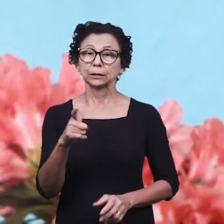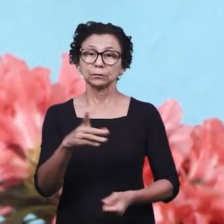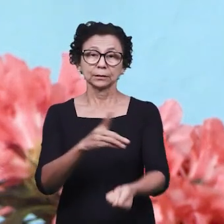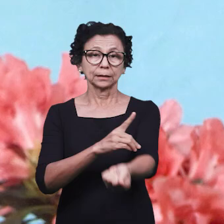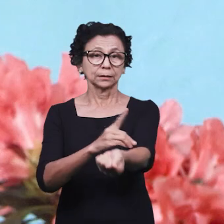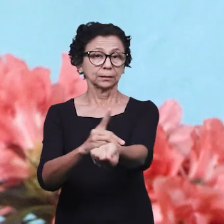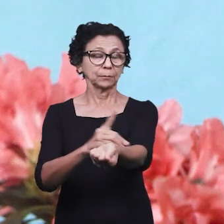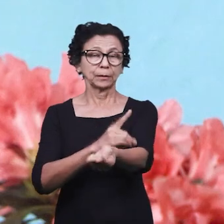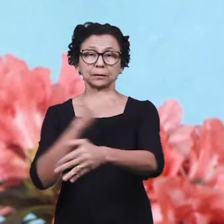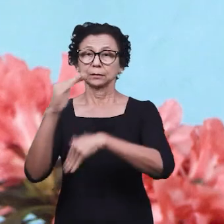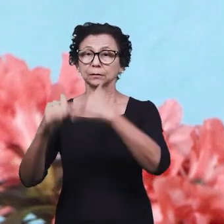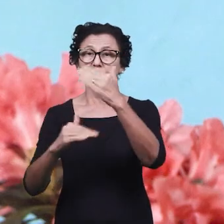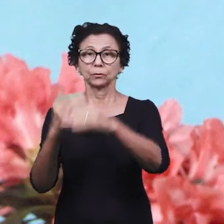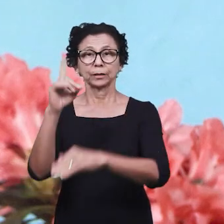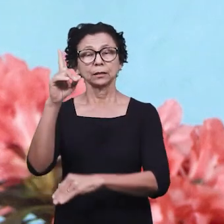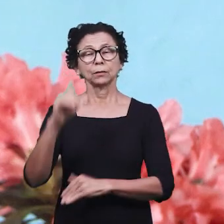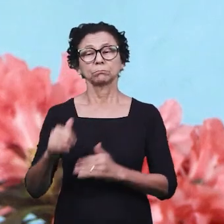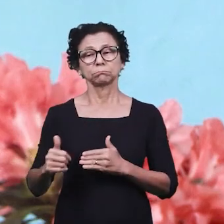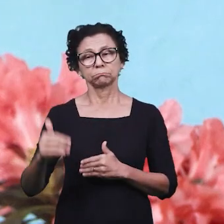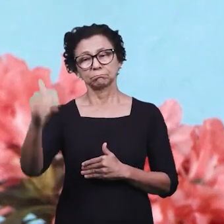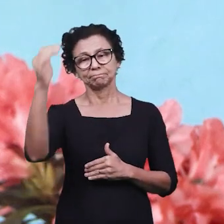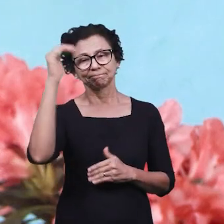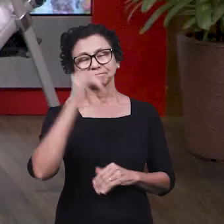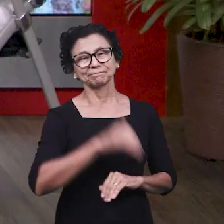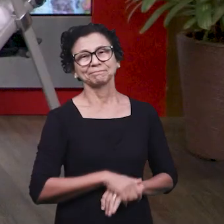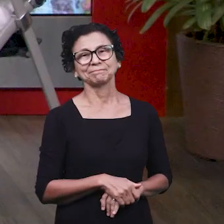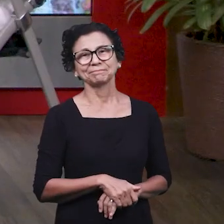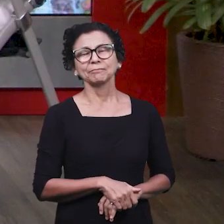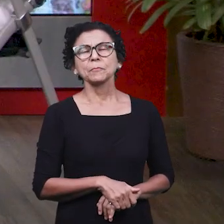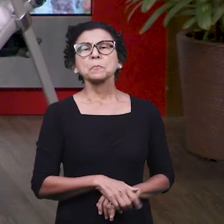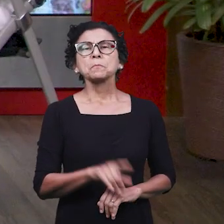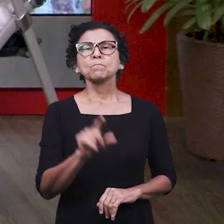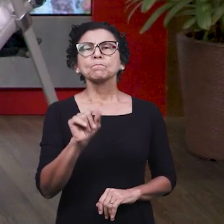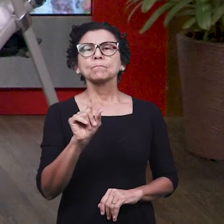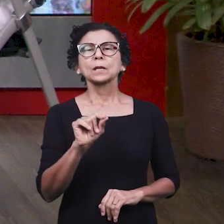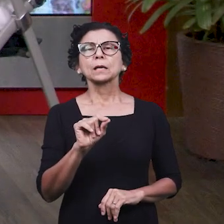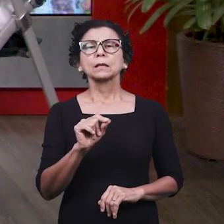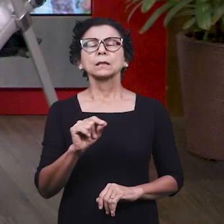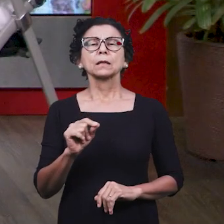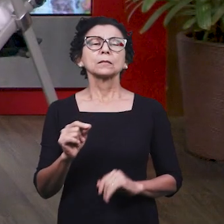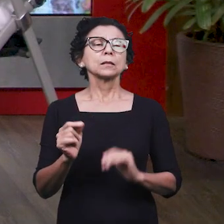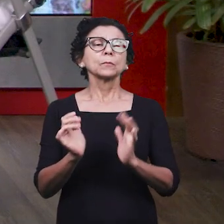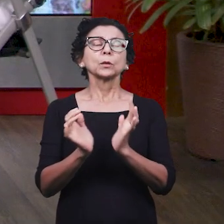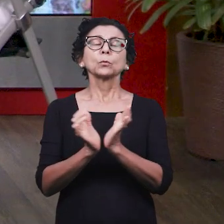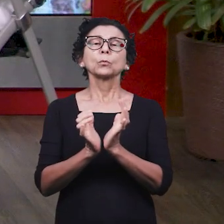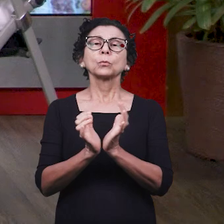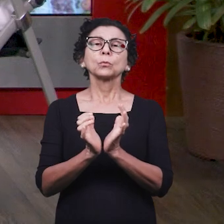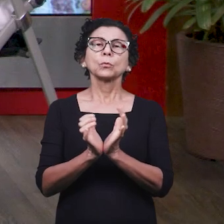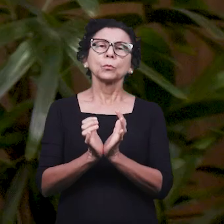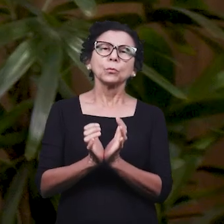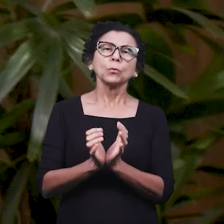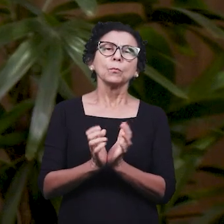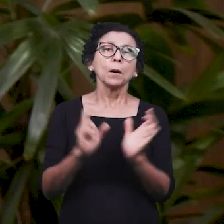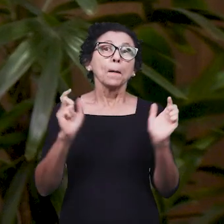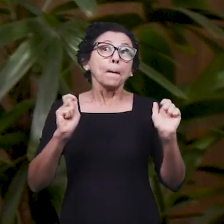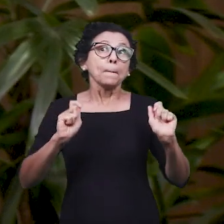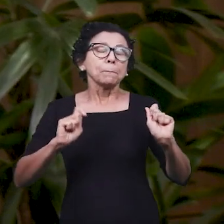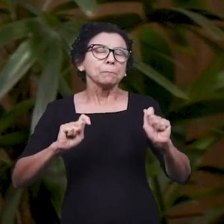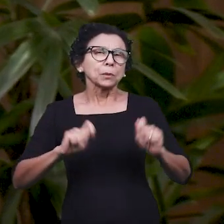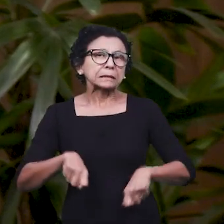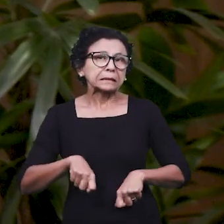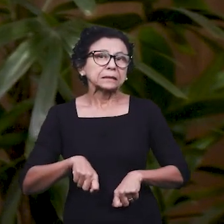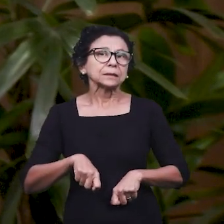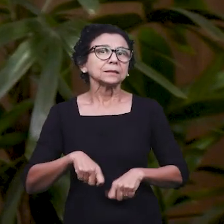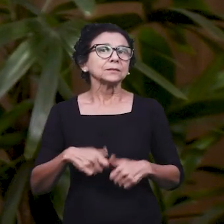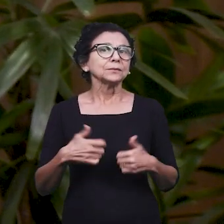desenvolver a diabetes ao longo da vida. E existe algum grupo que esteja mais susceptível a desenvolver